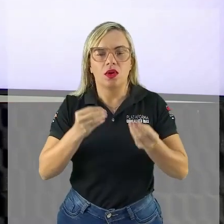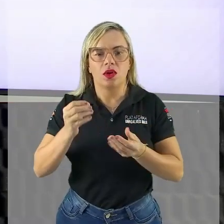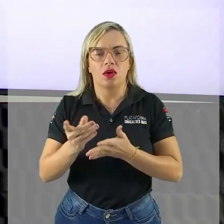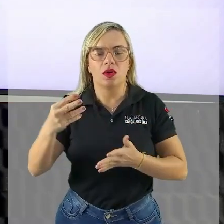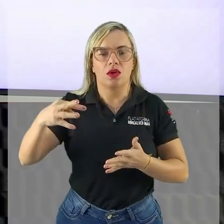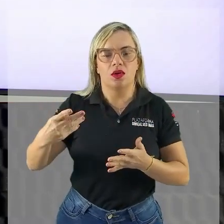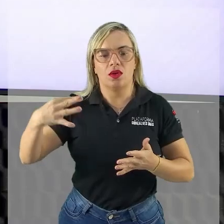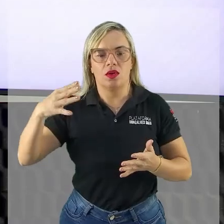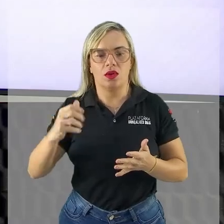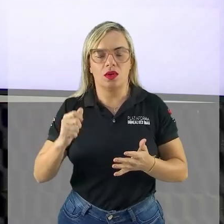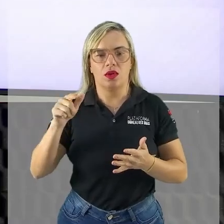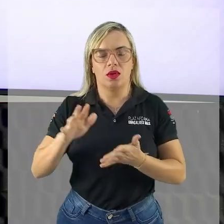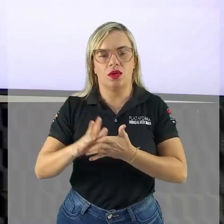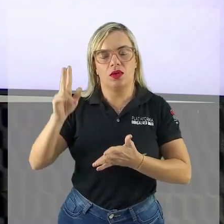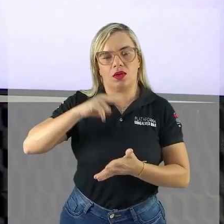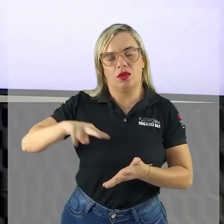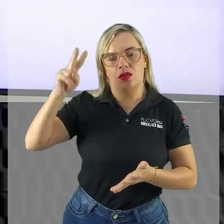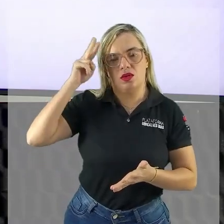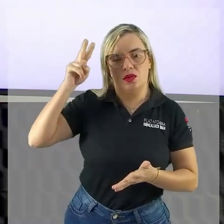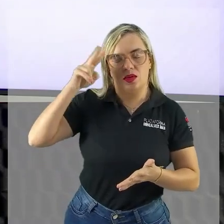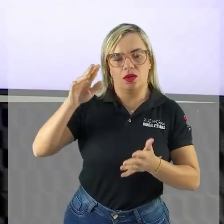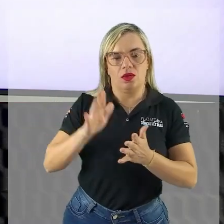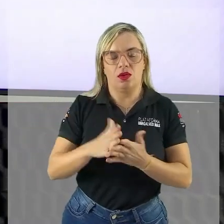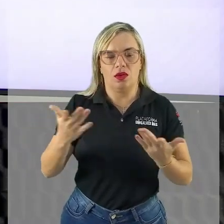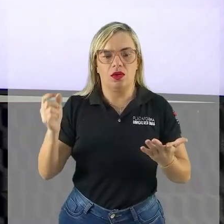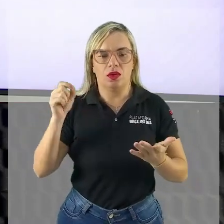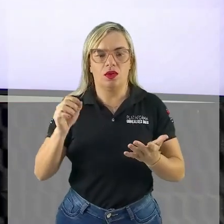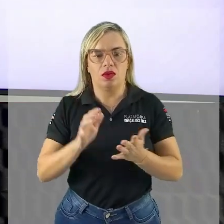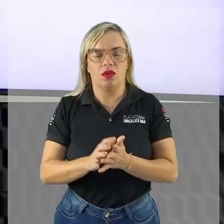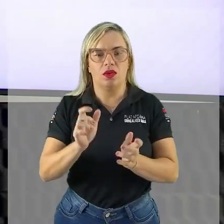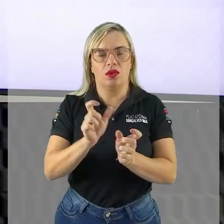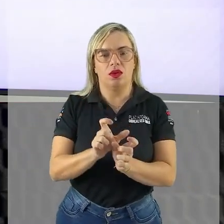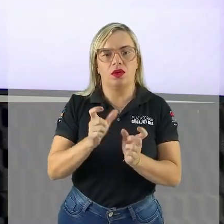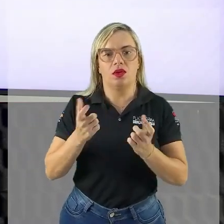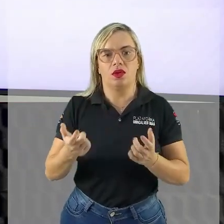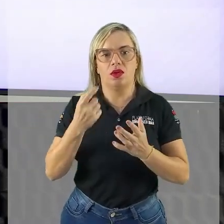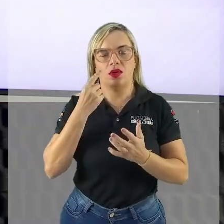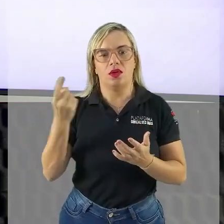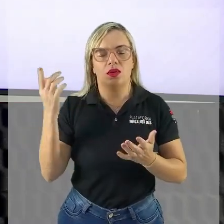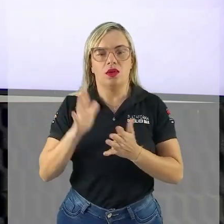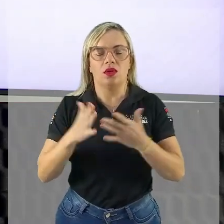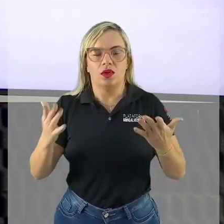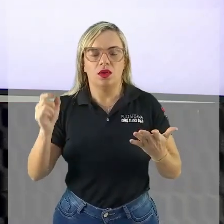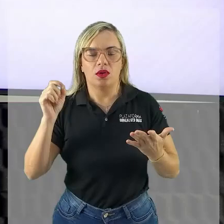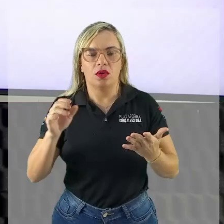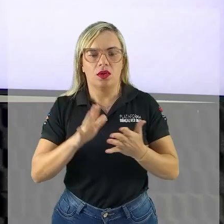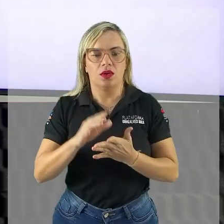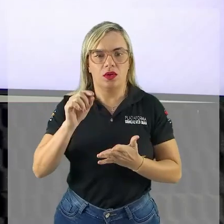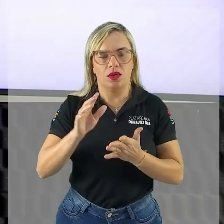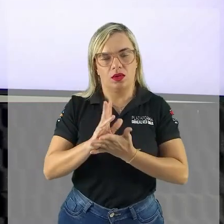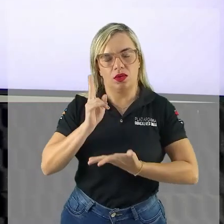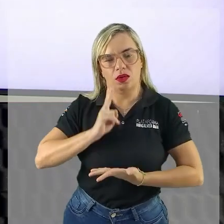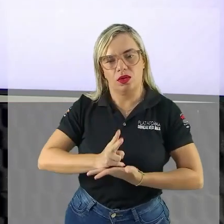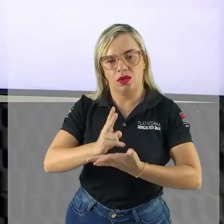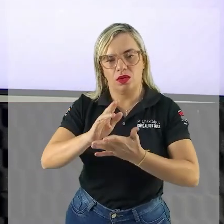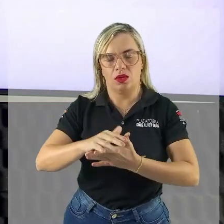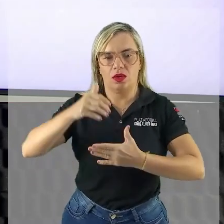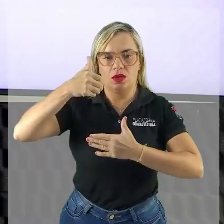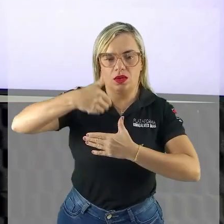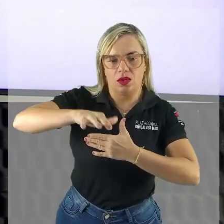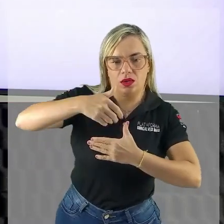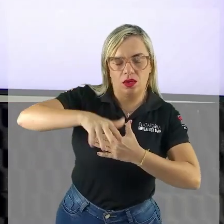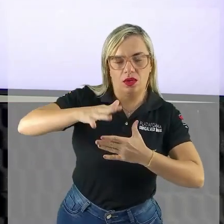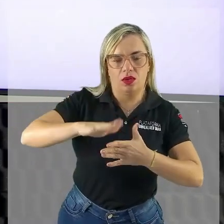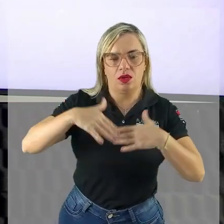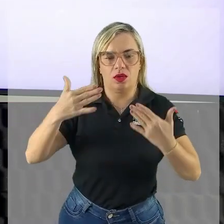palavras. Lembrando que antonímia é o antônimo, vulgarmente chamado de antônimo, tá bom? Mas aqui a gente vai além, eu vou sempre te dar uma dica além,